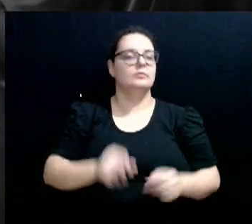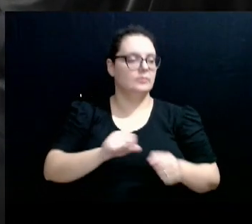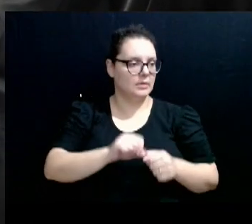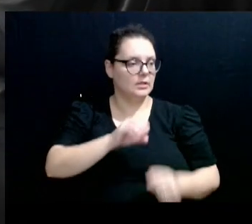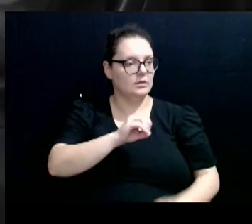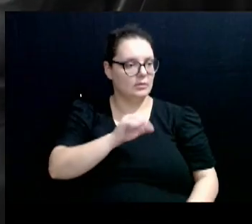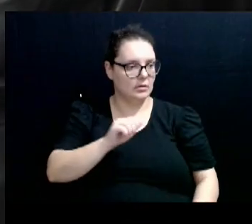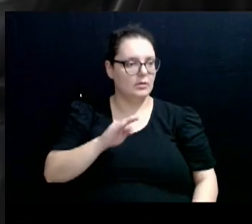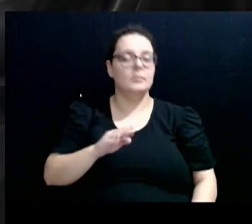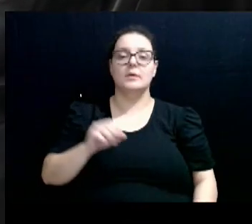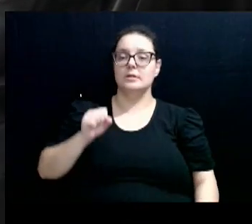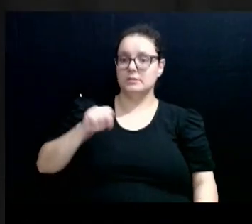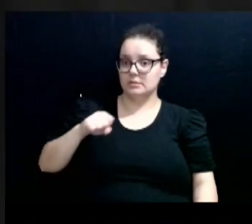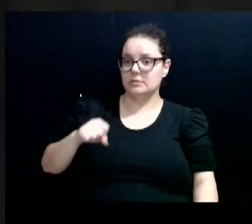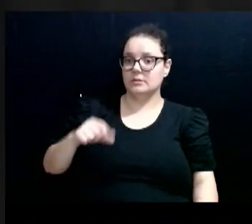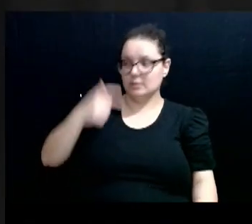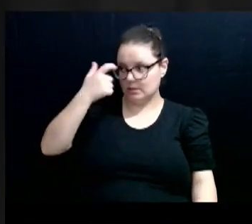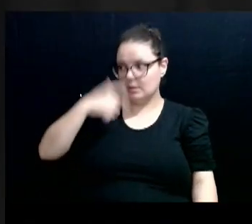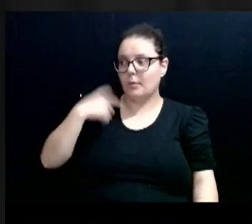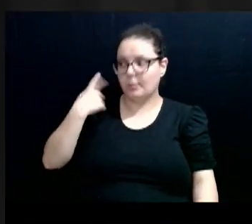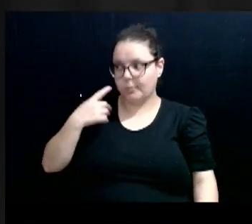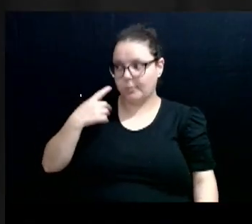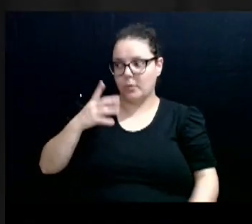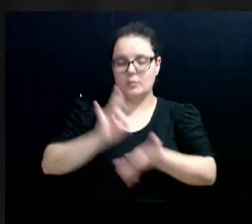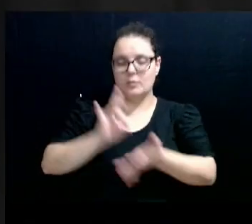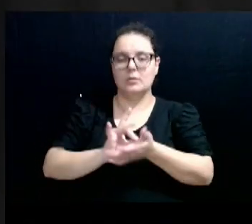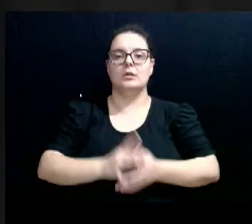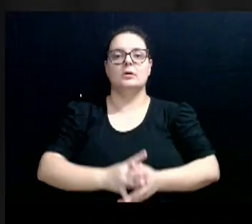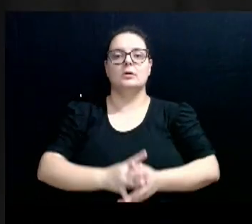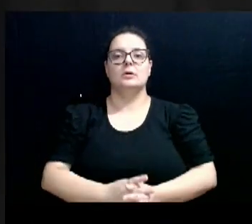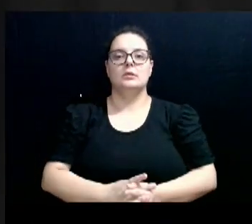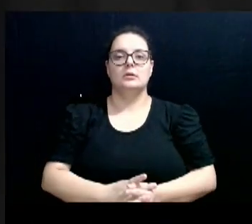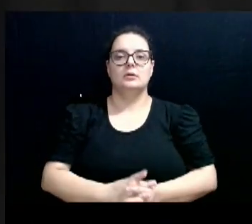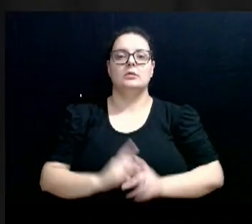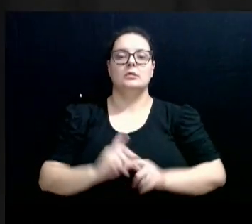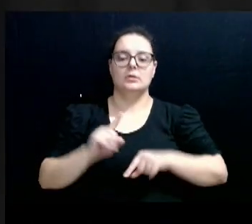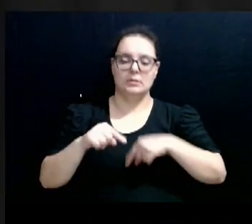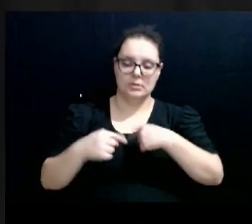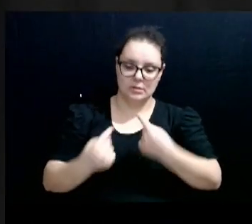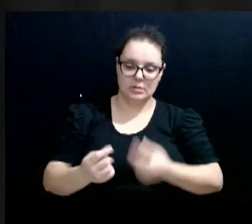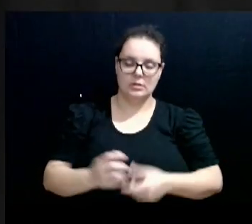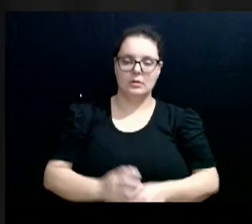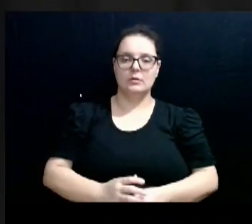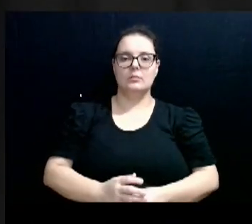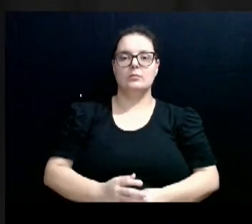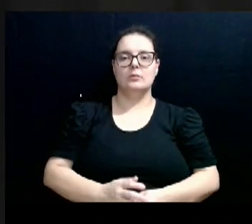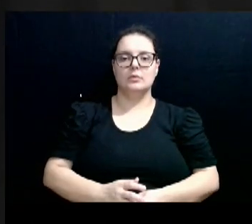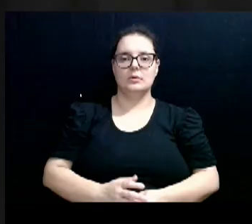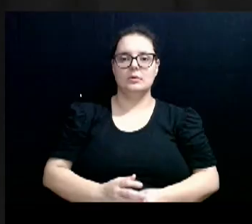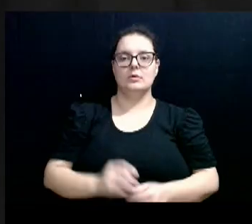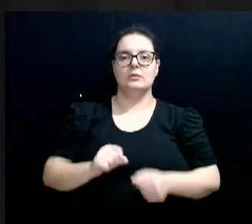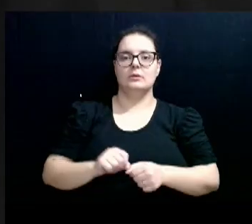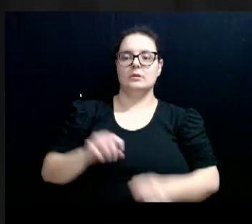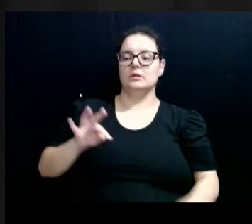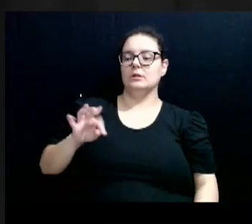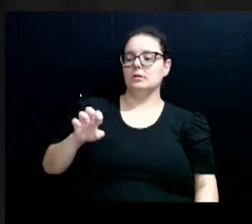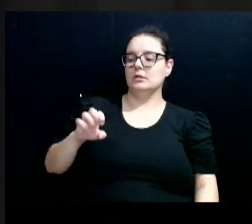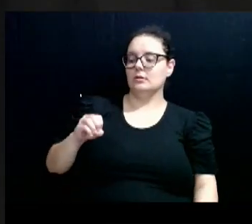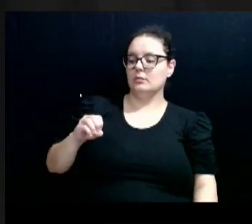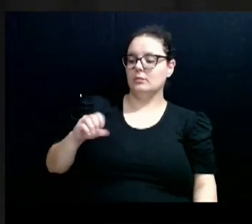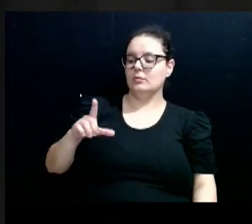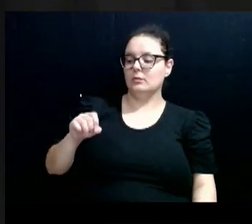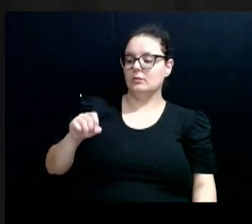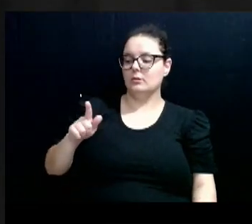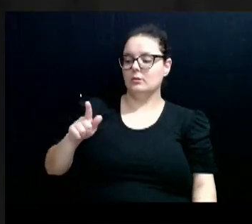sou advogado. E aí, depois, posteriormente, eu fiz teologia, né, eu sou teólogo. Sim.